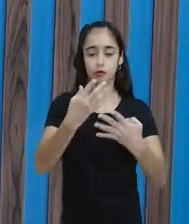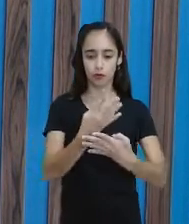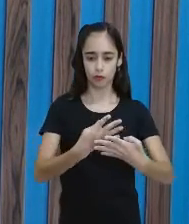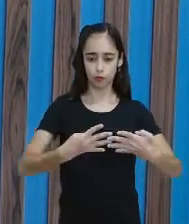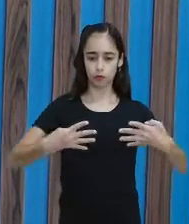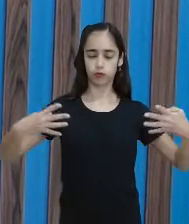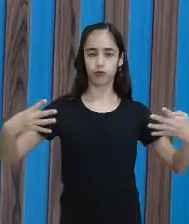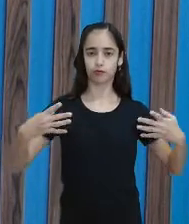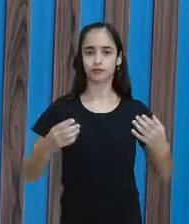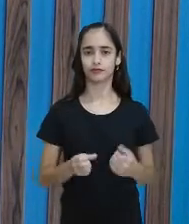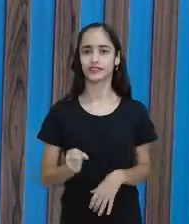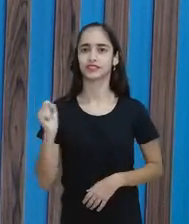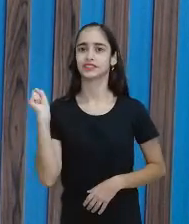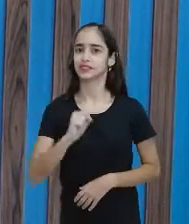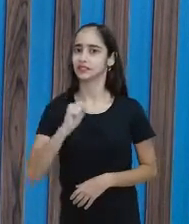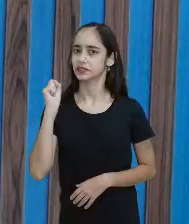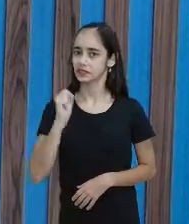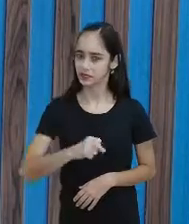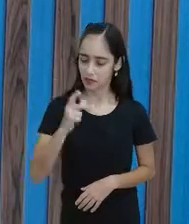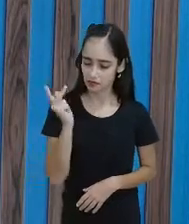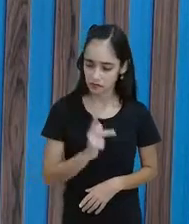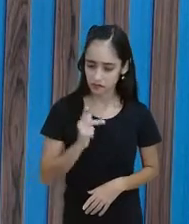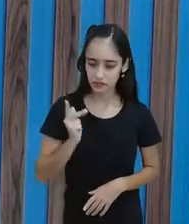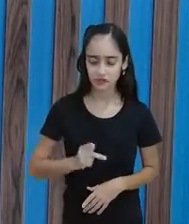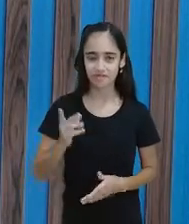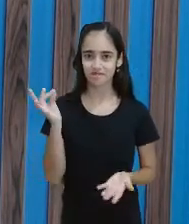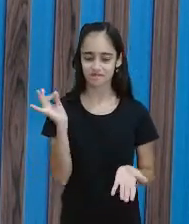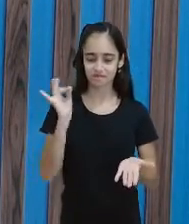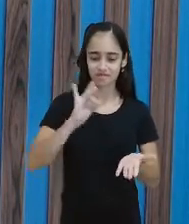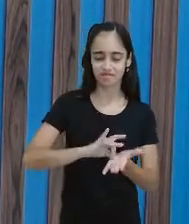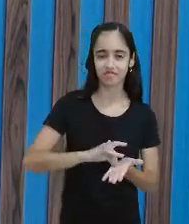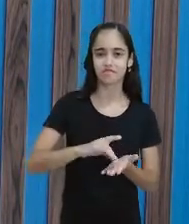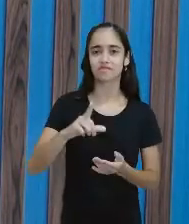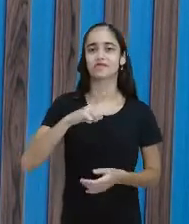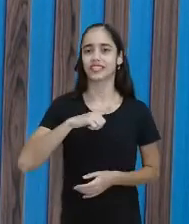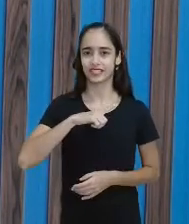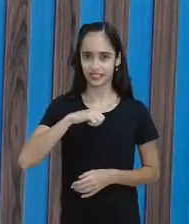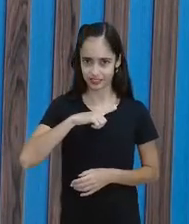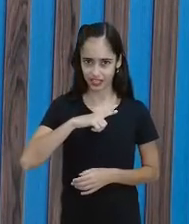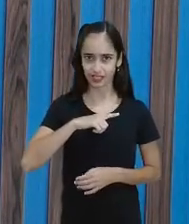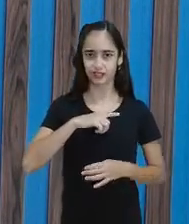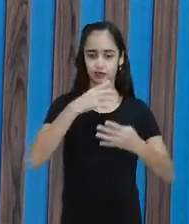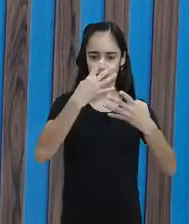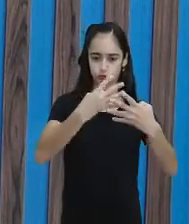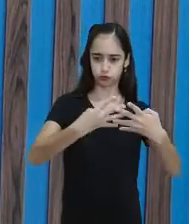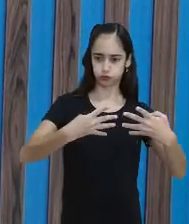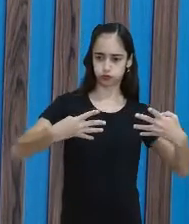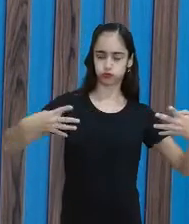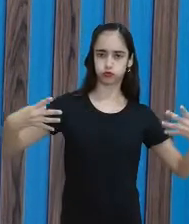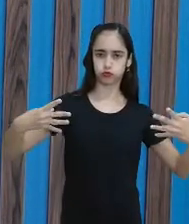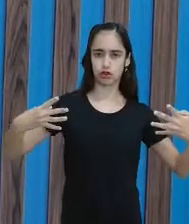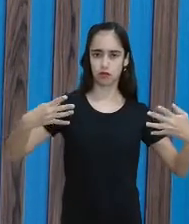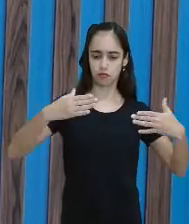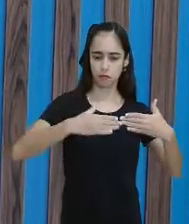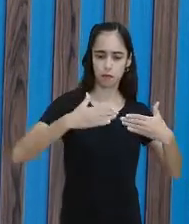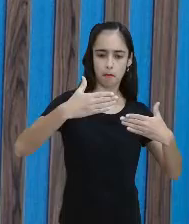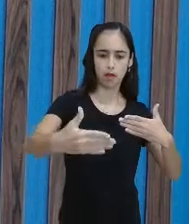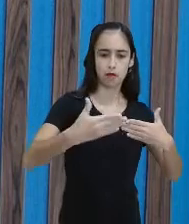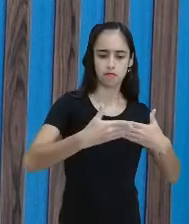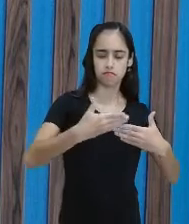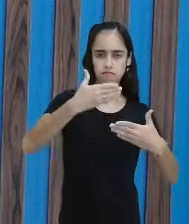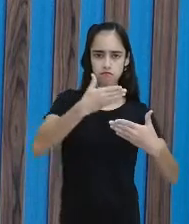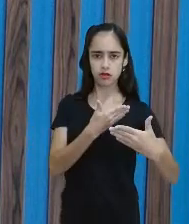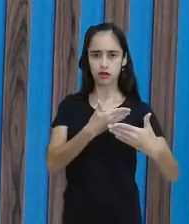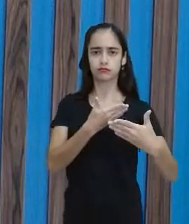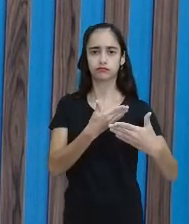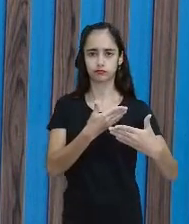né? Professor, realmente existe lá uma rede, né, que divide a quadra, então faz todo sentido. Mas a gente vai